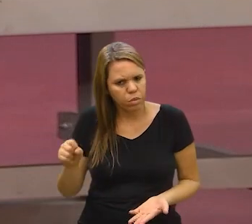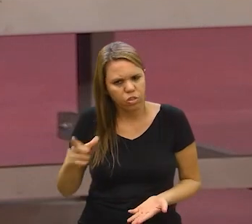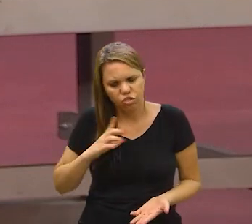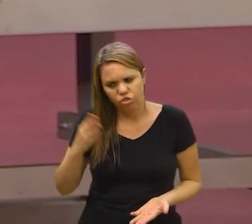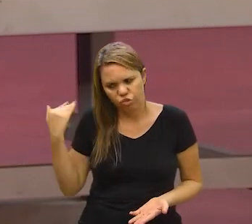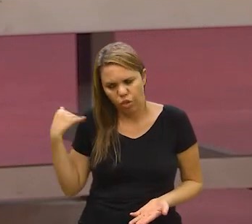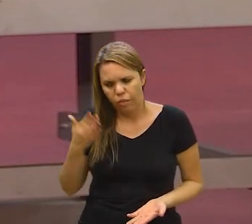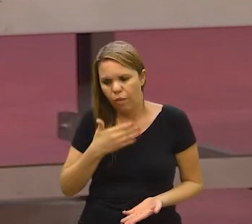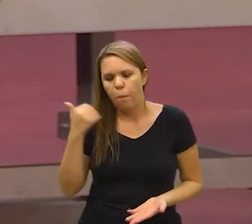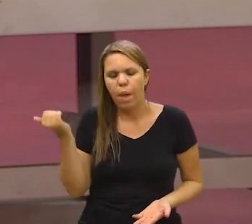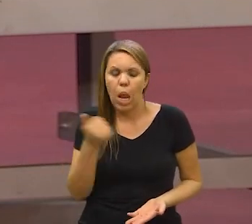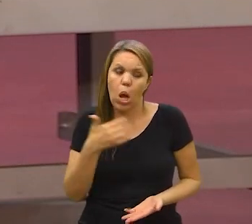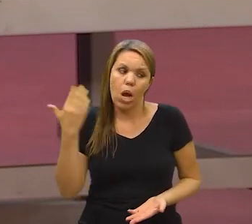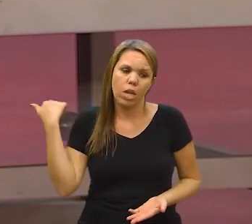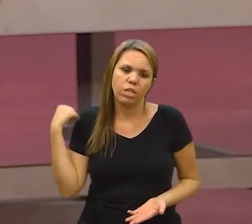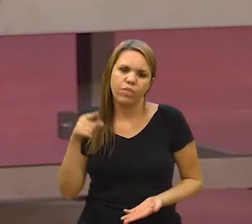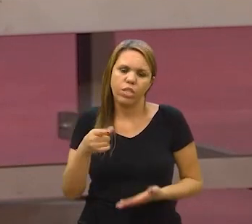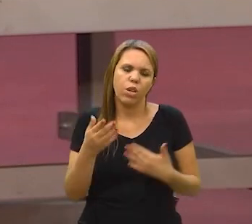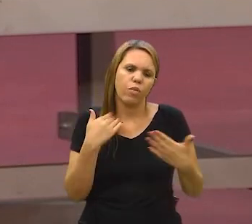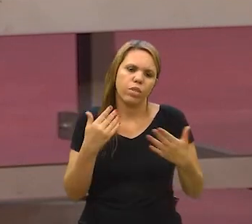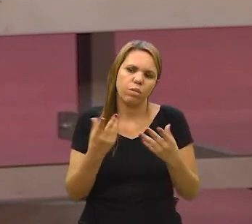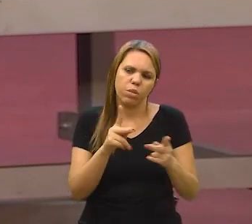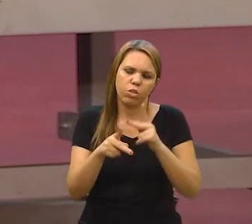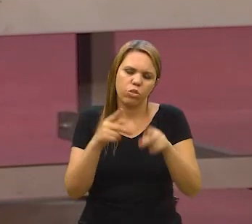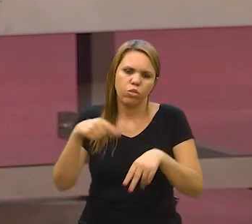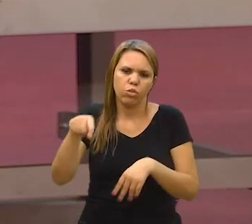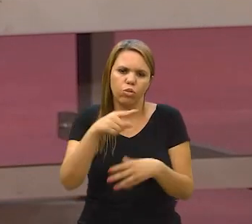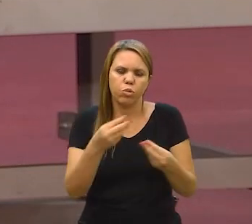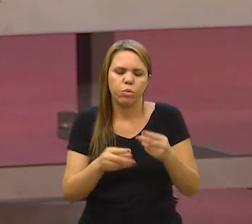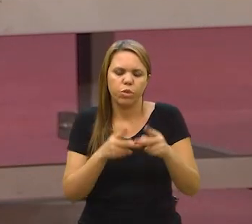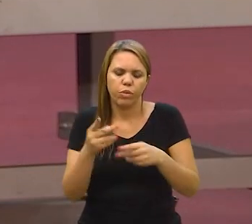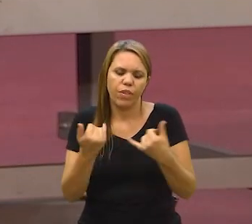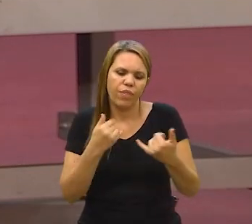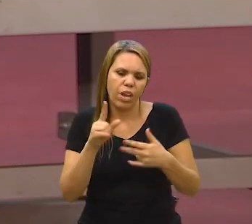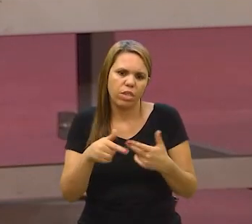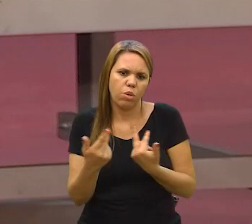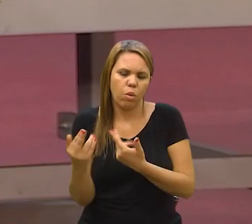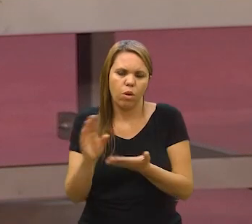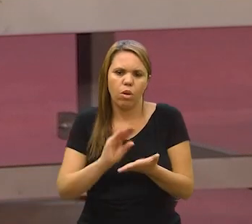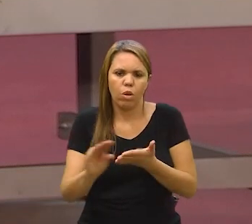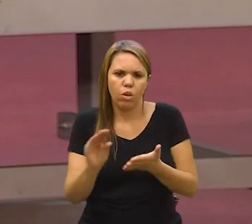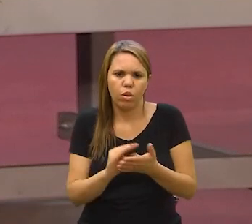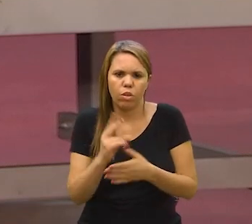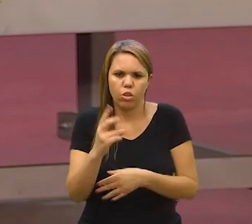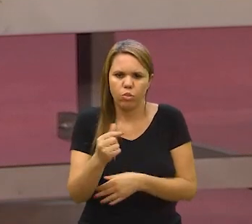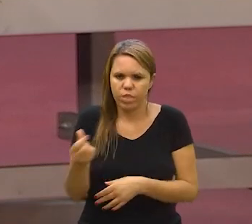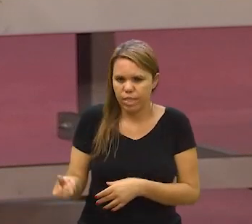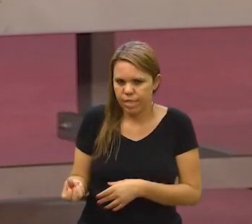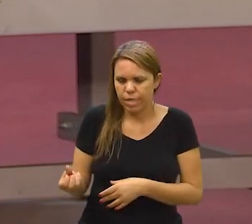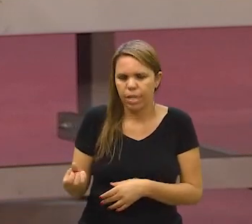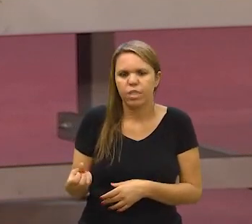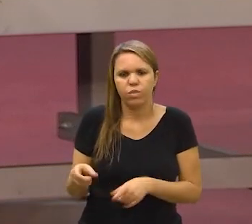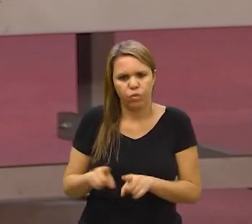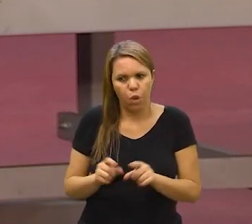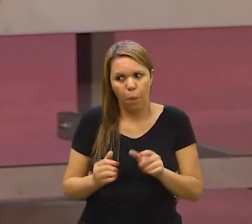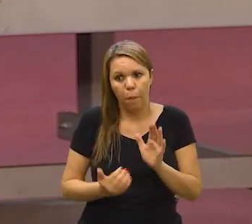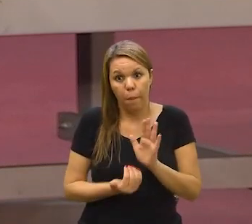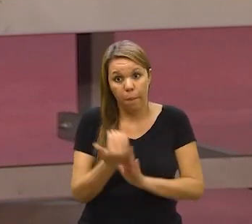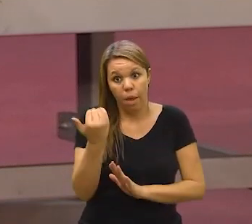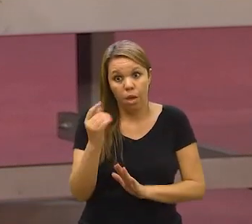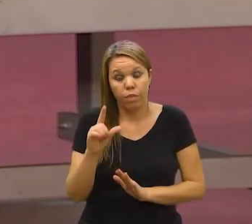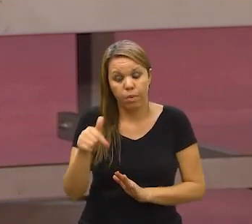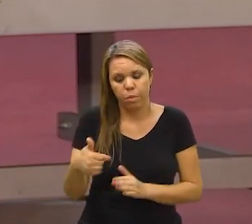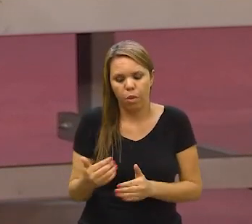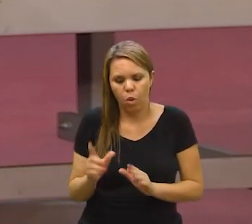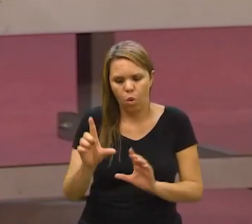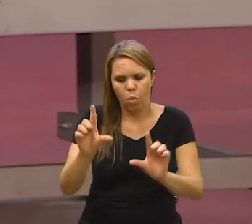fases melhores, eu acho que se você conversar com muitos atletas, muitos vão dizer isso, porque o investimento que teve até Rio 2016 realmente foi maior e depois